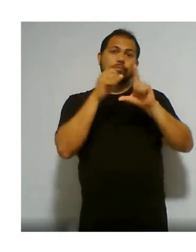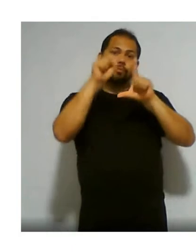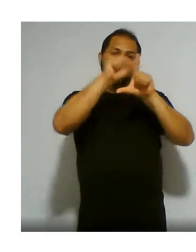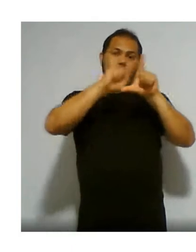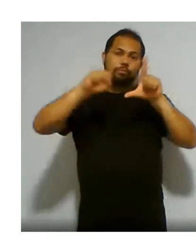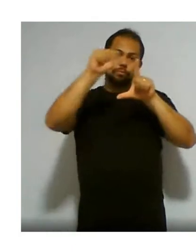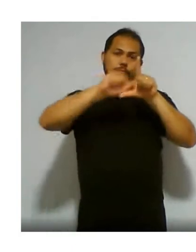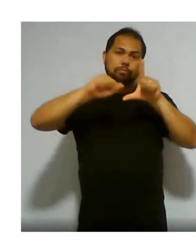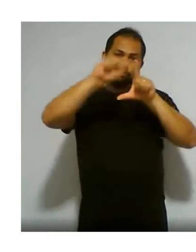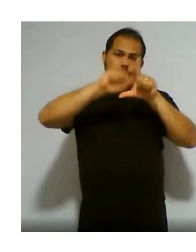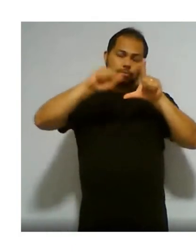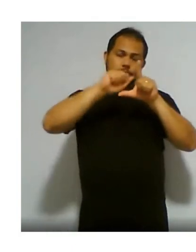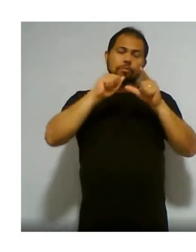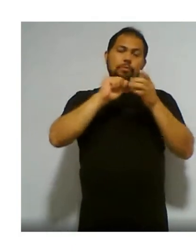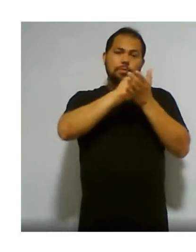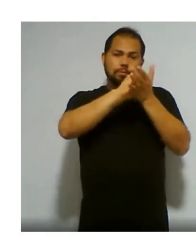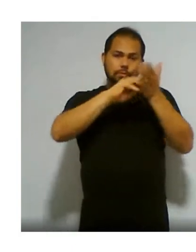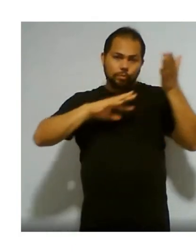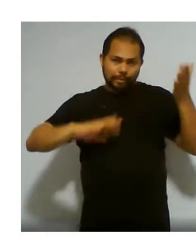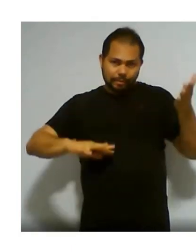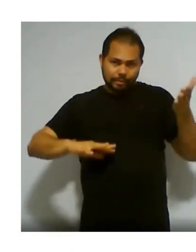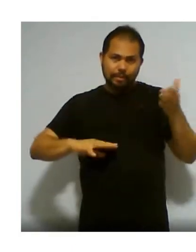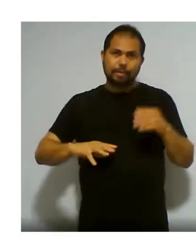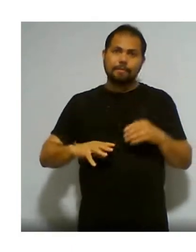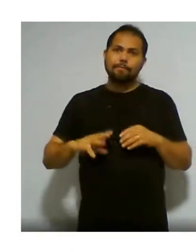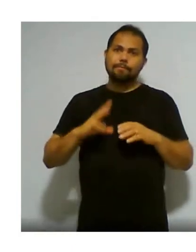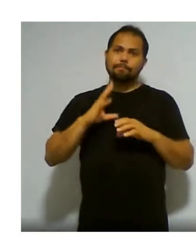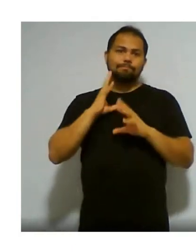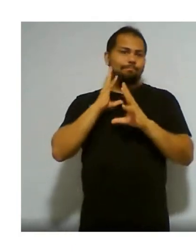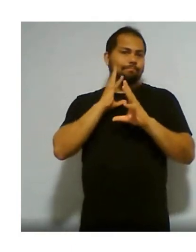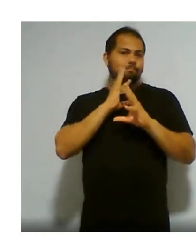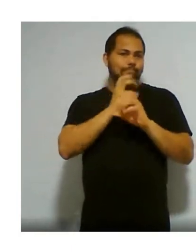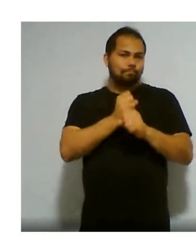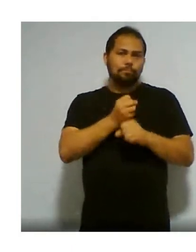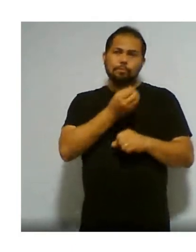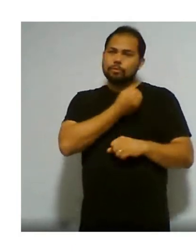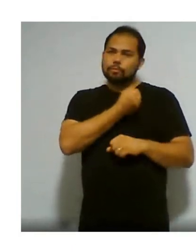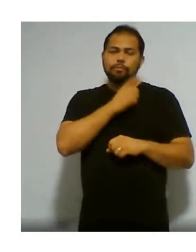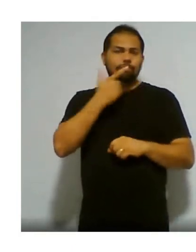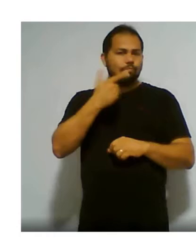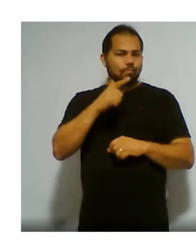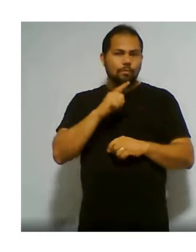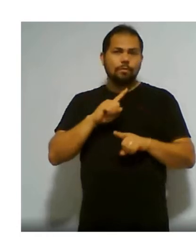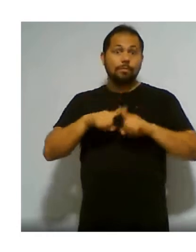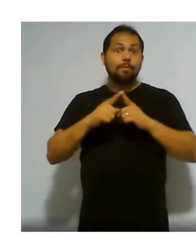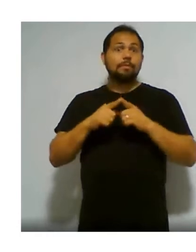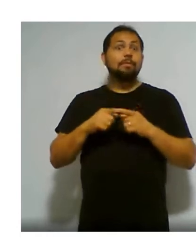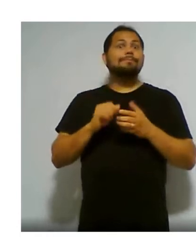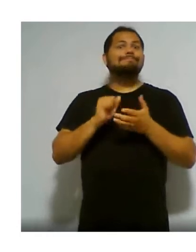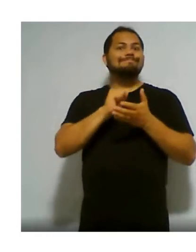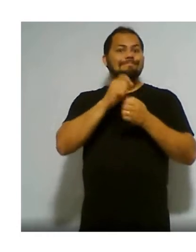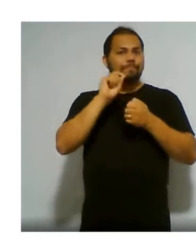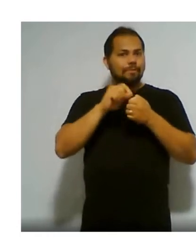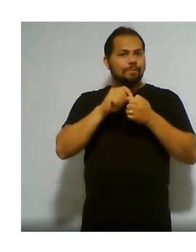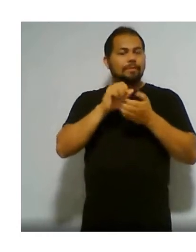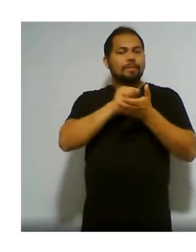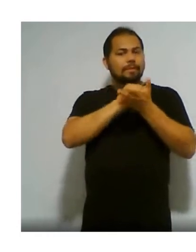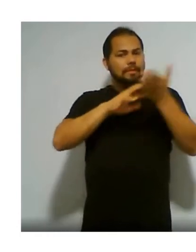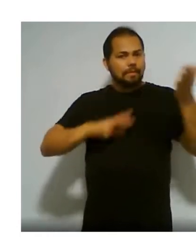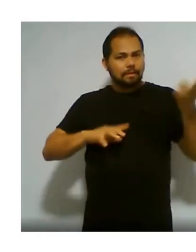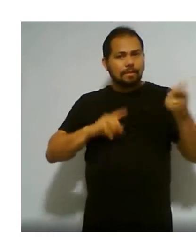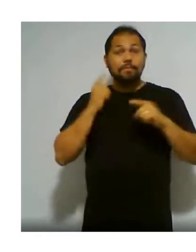valer pontos, mas eu espero que vocês realizem a tarefa, porque vai ser o meu critério